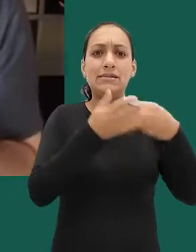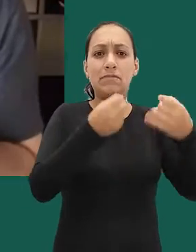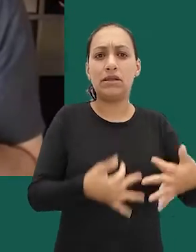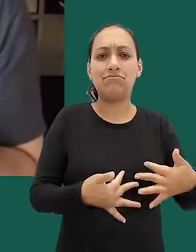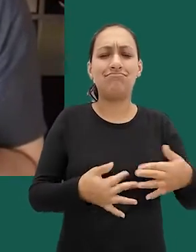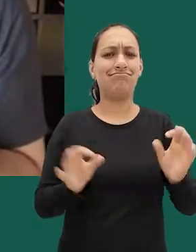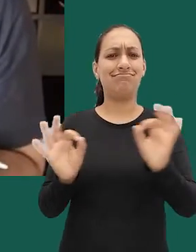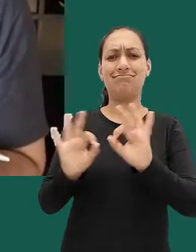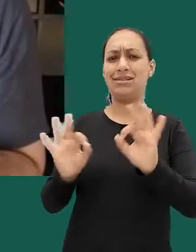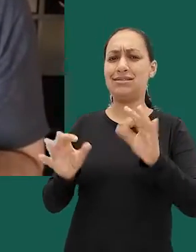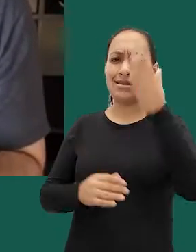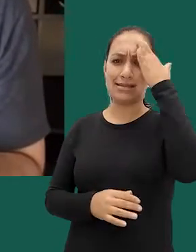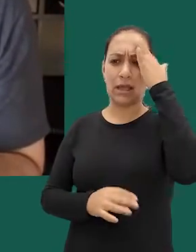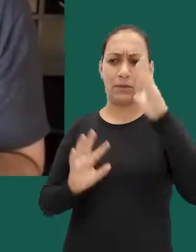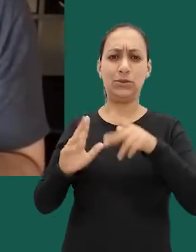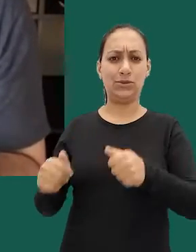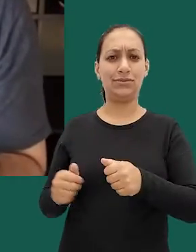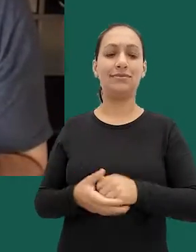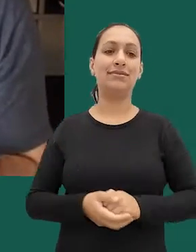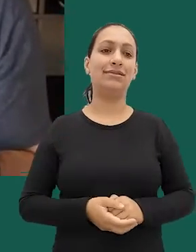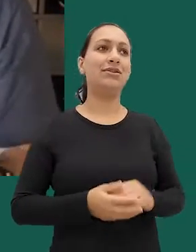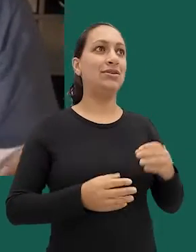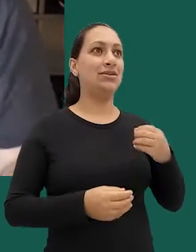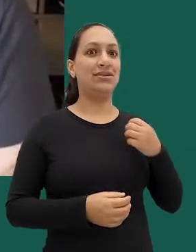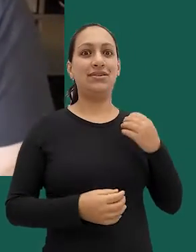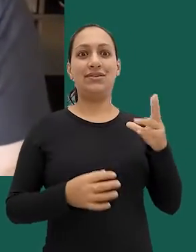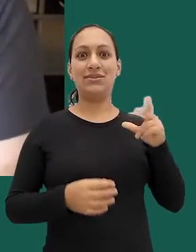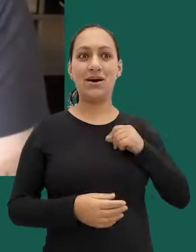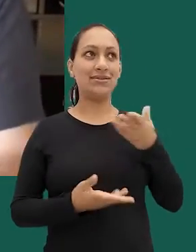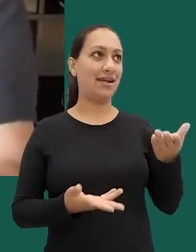sabe tudo. Então é Nossa, é desesperador, né? Também.